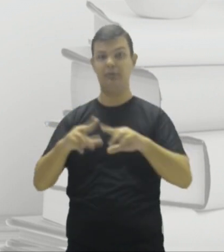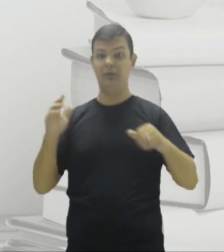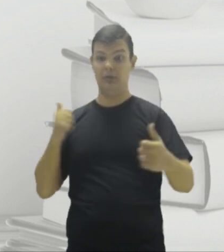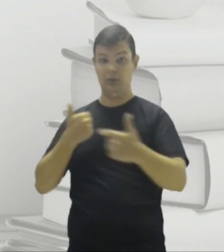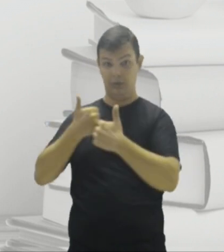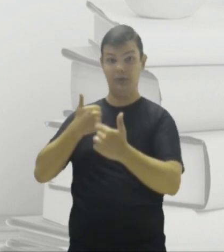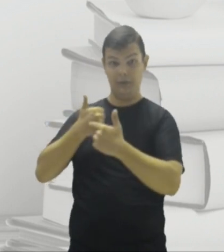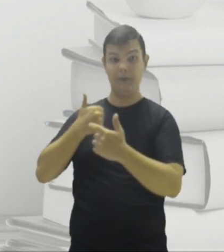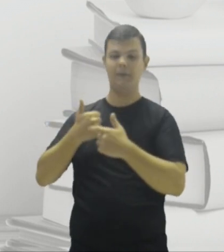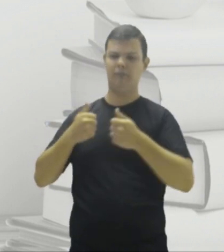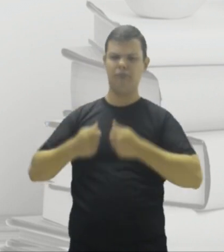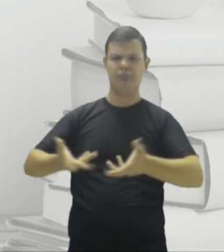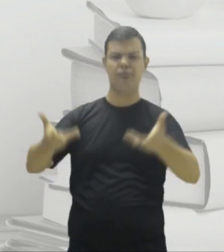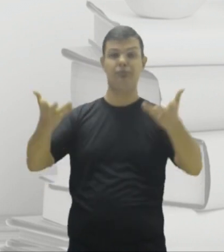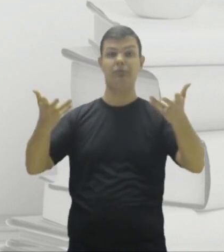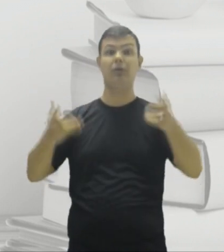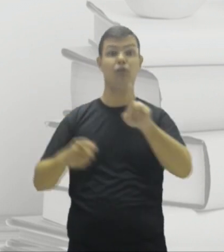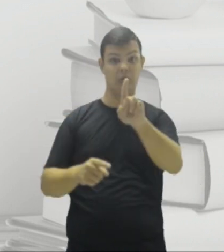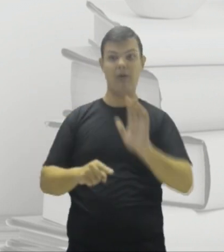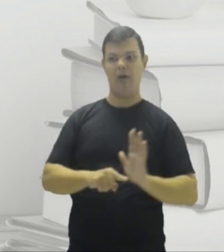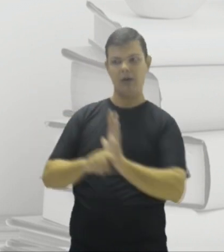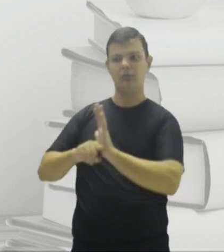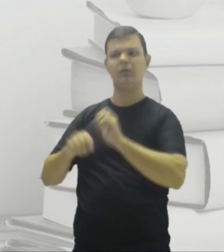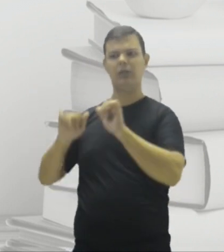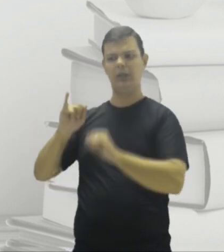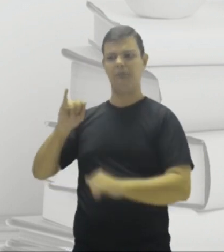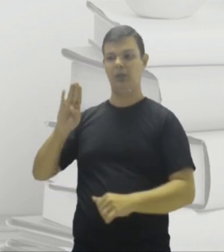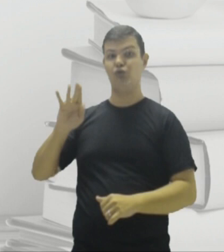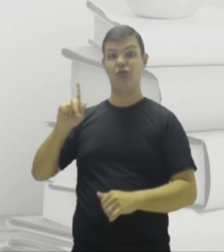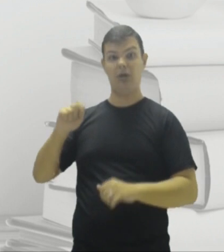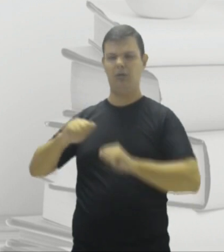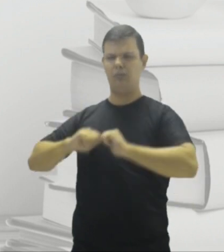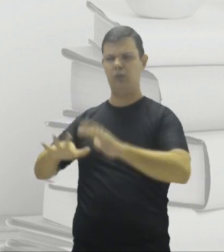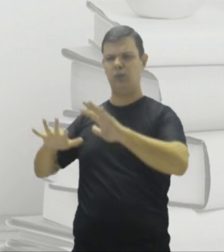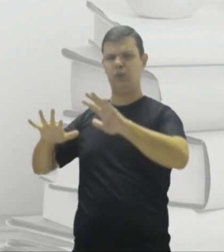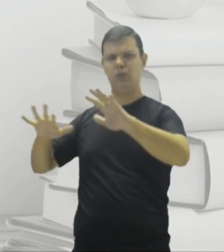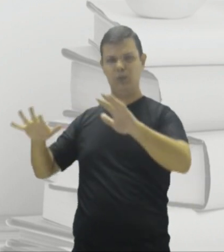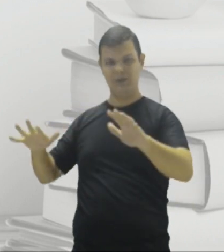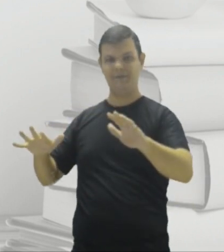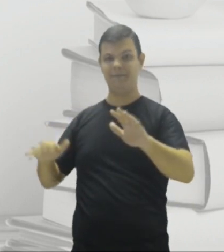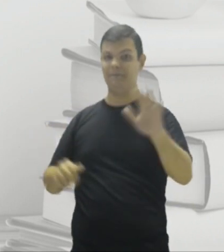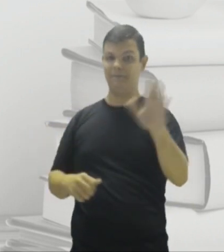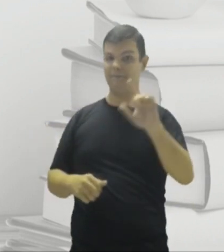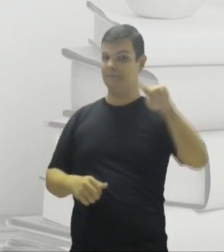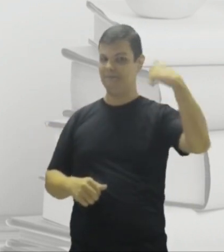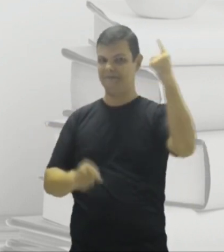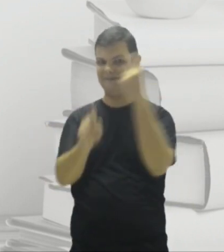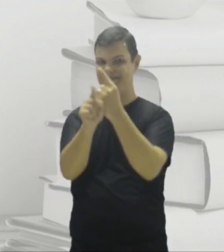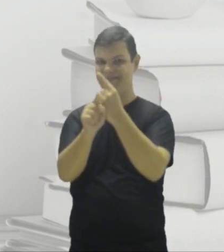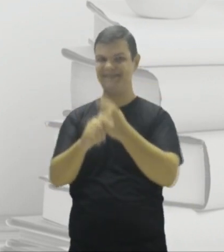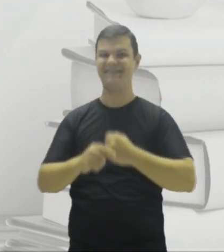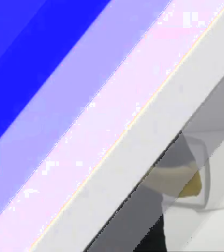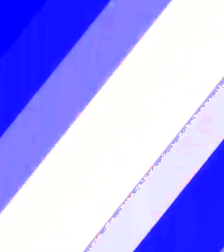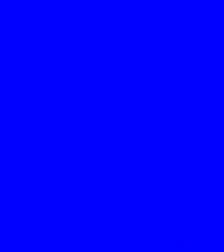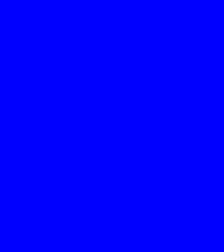curtir e compartilhar. Assim você estará ajudando o IBGE a disseminar informação pelo país. Até a próxima!